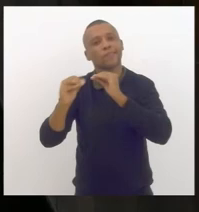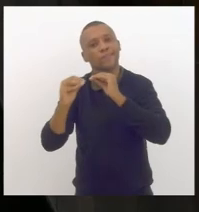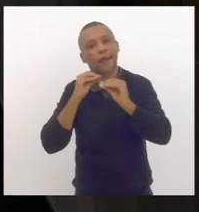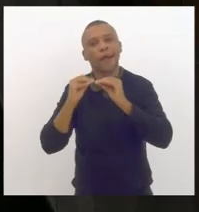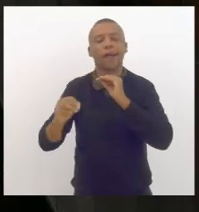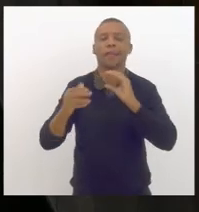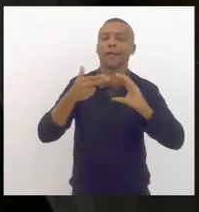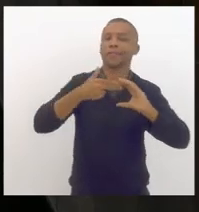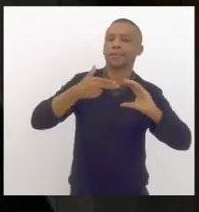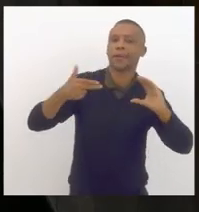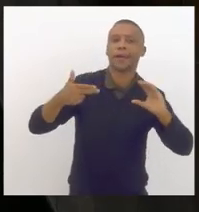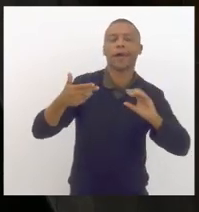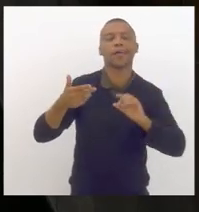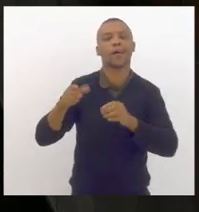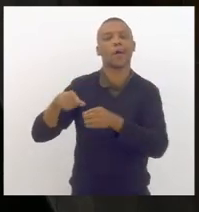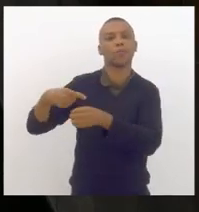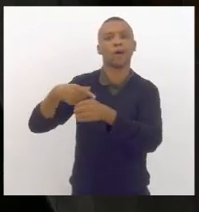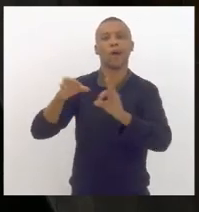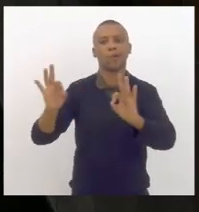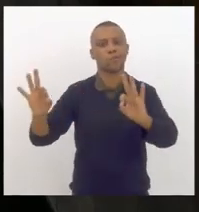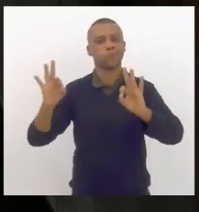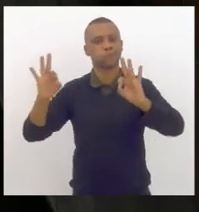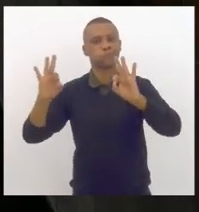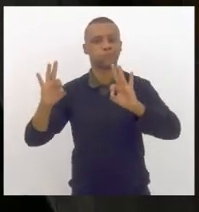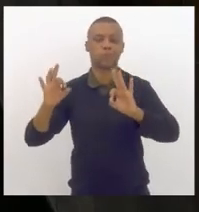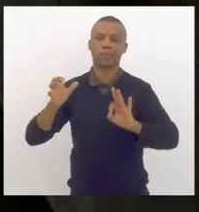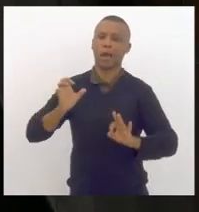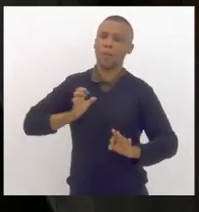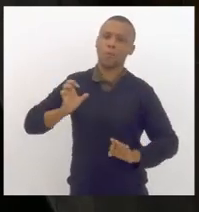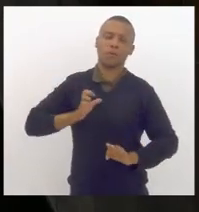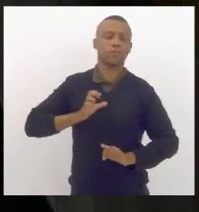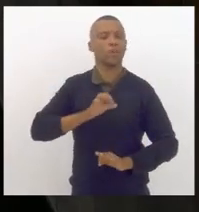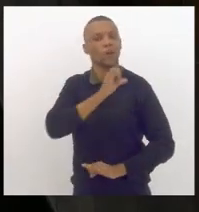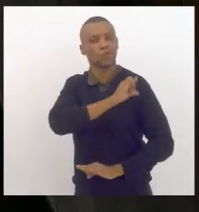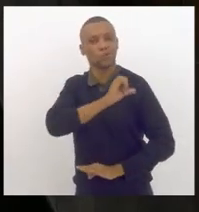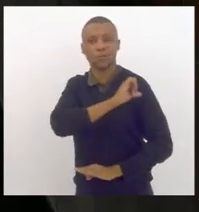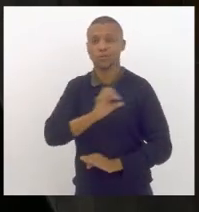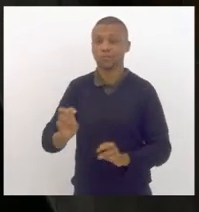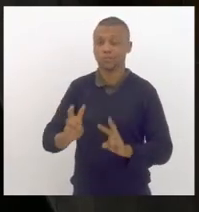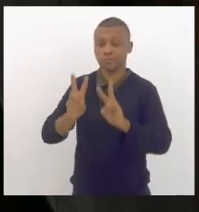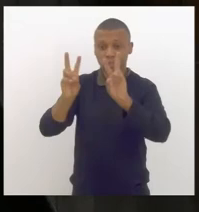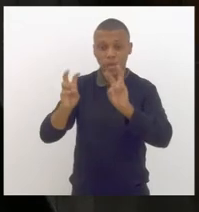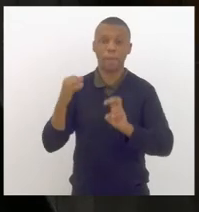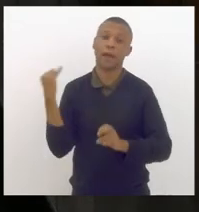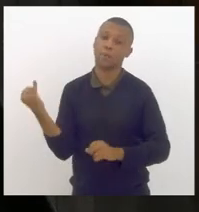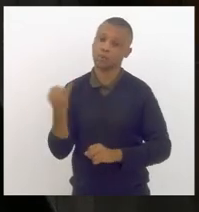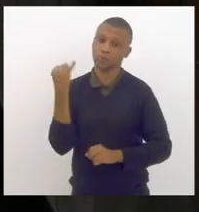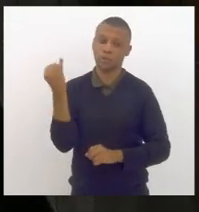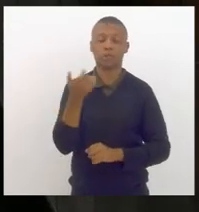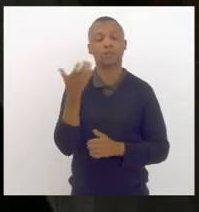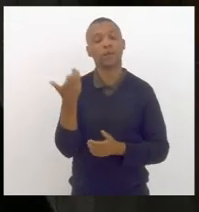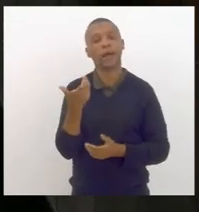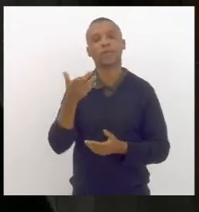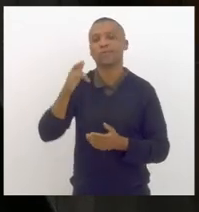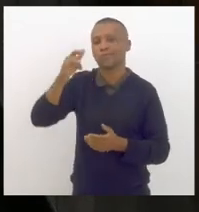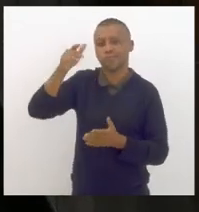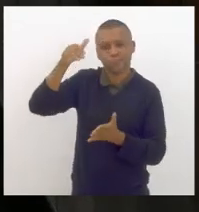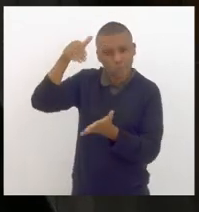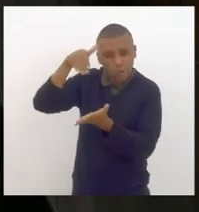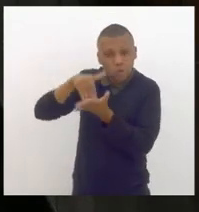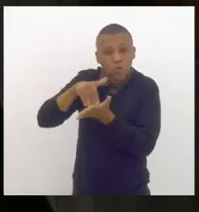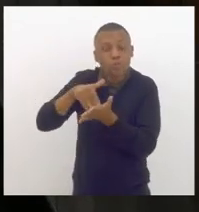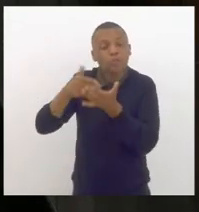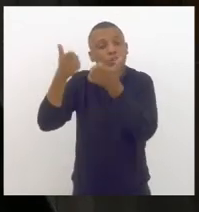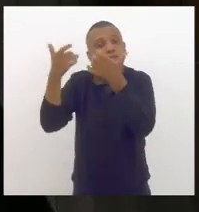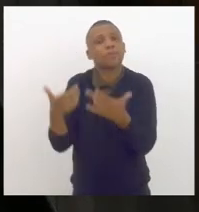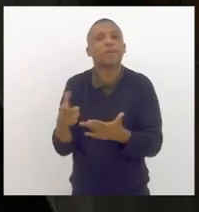dos bairros de classe média alta e da burguesia do Rio de Janeiro. Portanto, é um tema fundamental. E eu quero, por último, também ressaltar, deputado